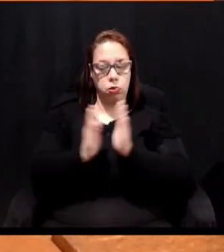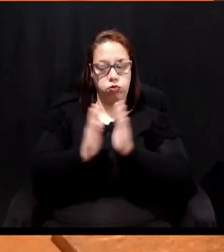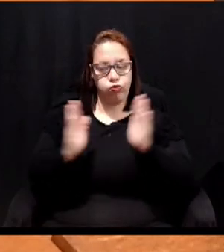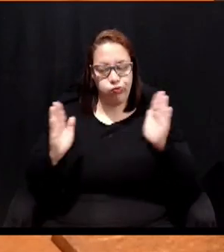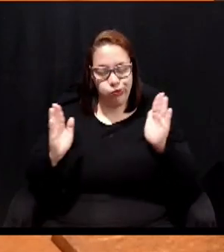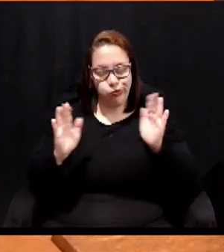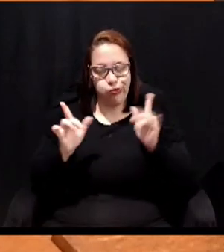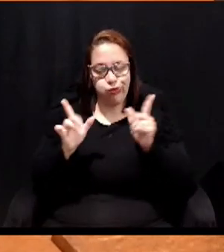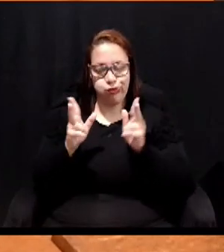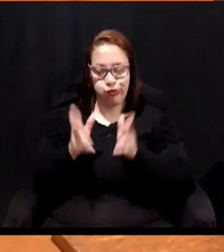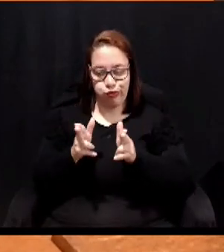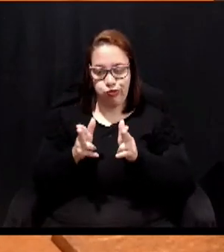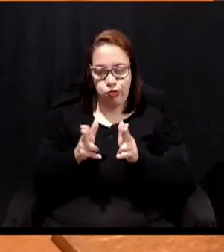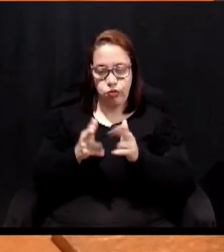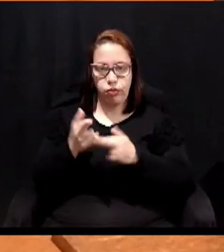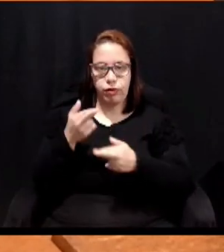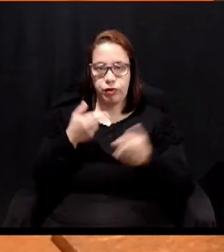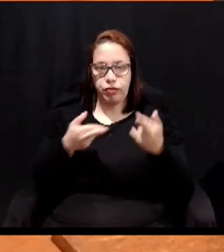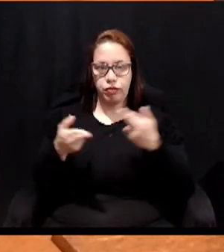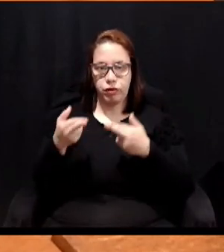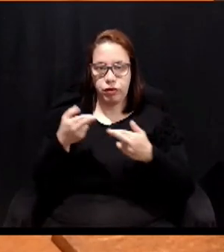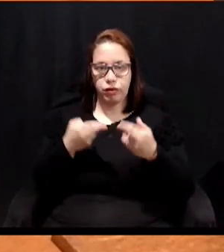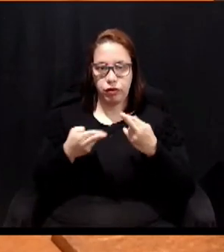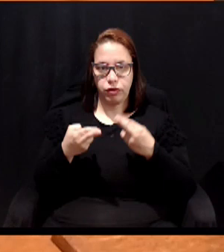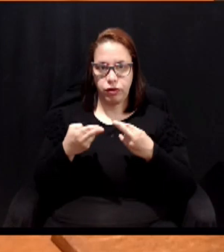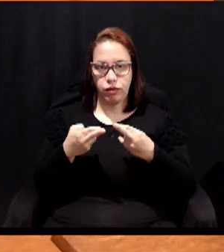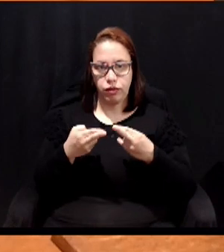das relações, né, de